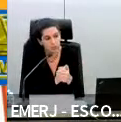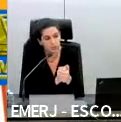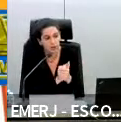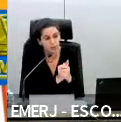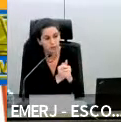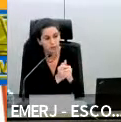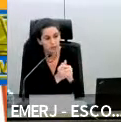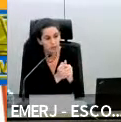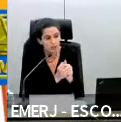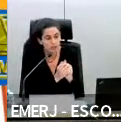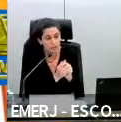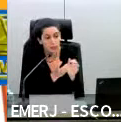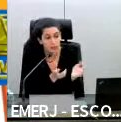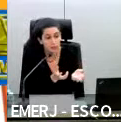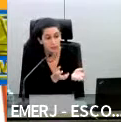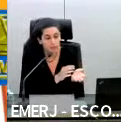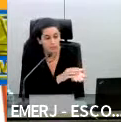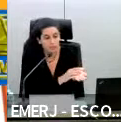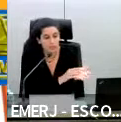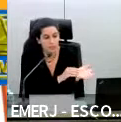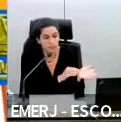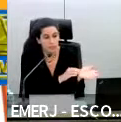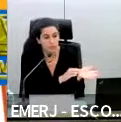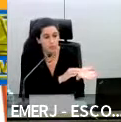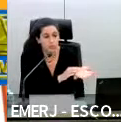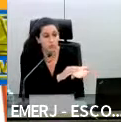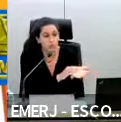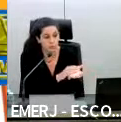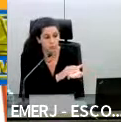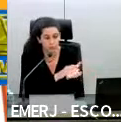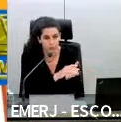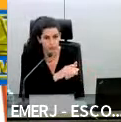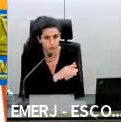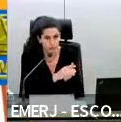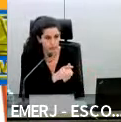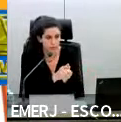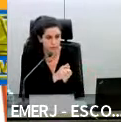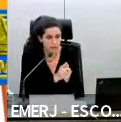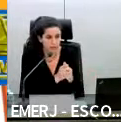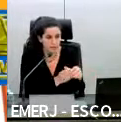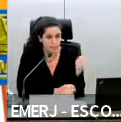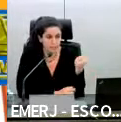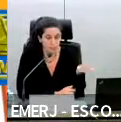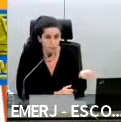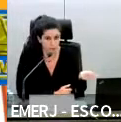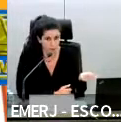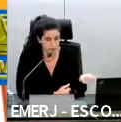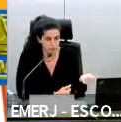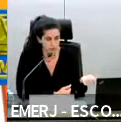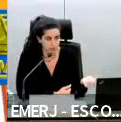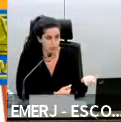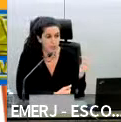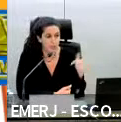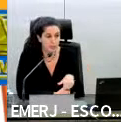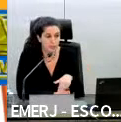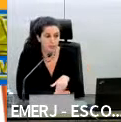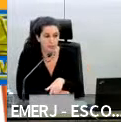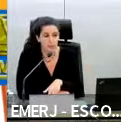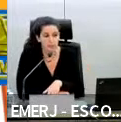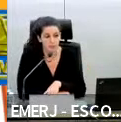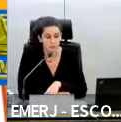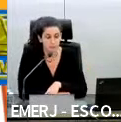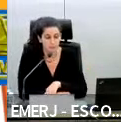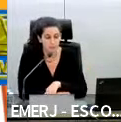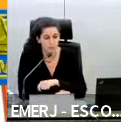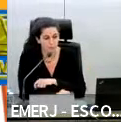hipótese de trabalho que era que a pandemia de Covid-19 atuou de modo duplo na vulneração de mulheres. Ela apresentou novos desafios e